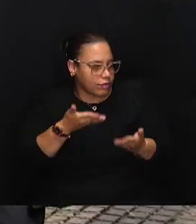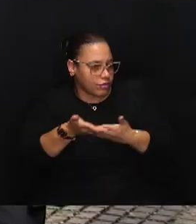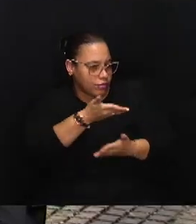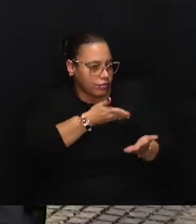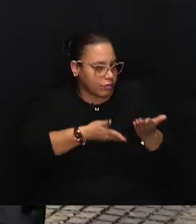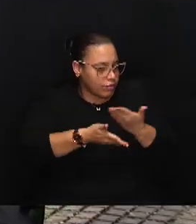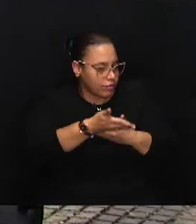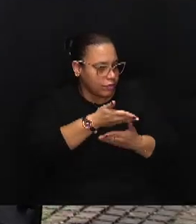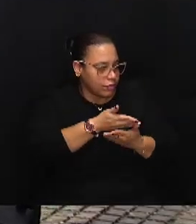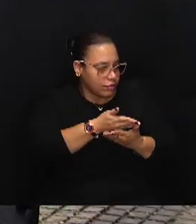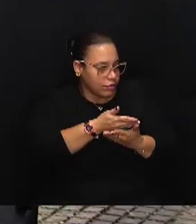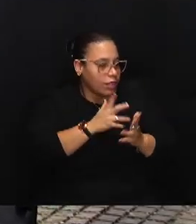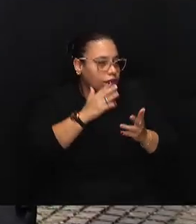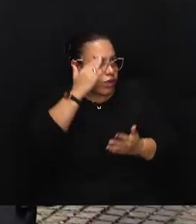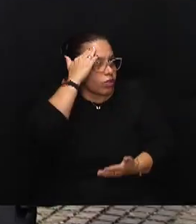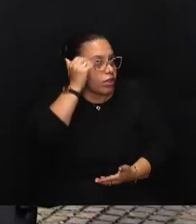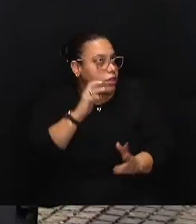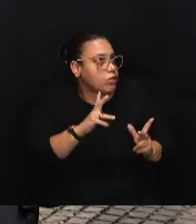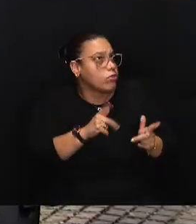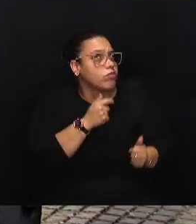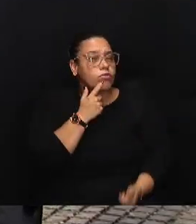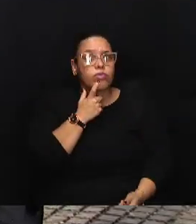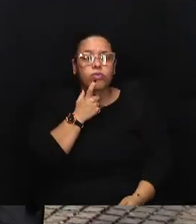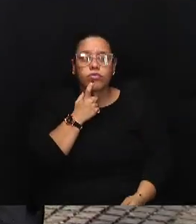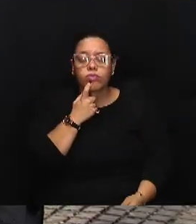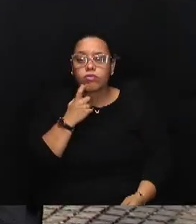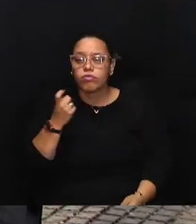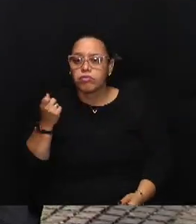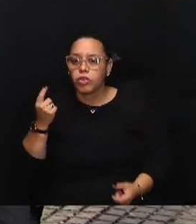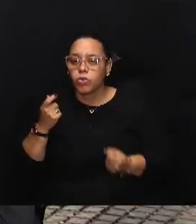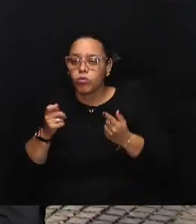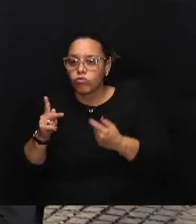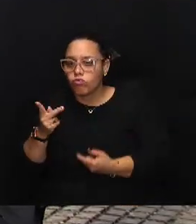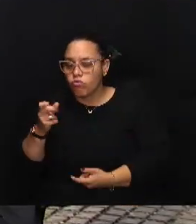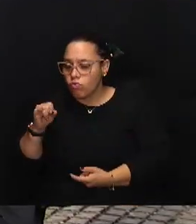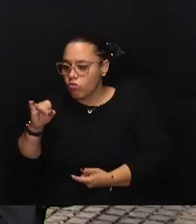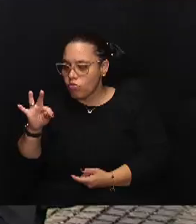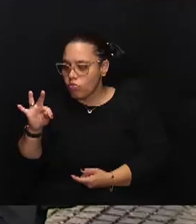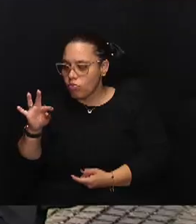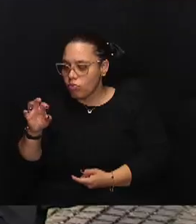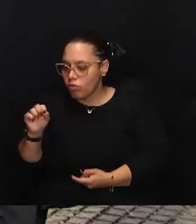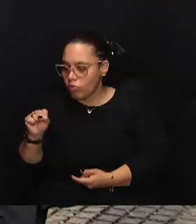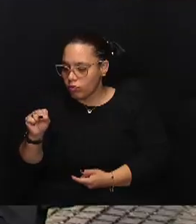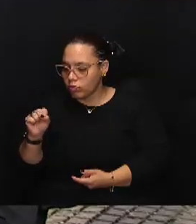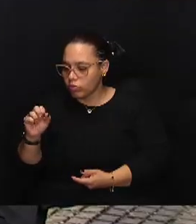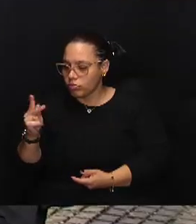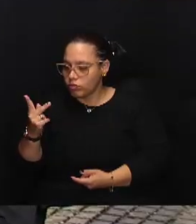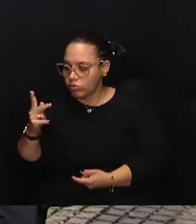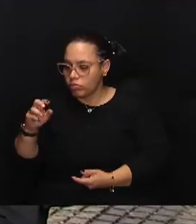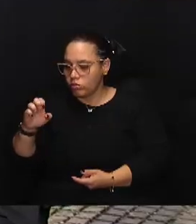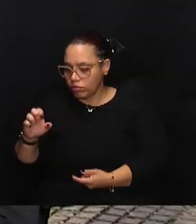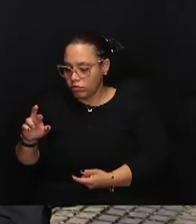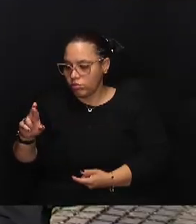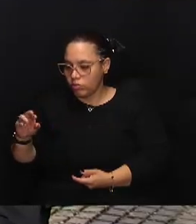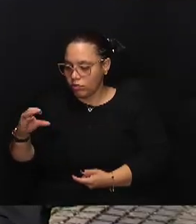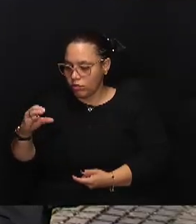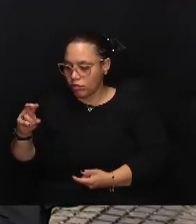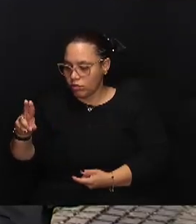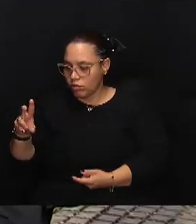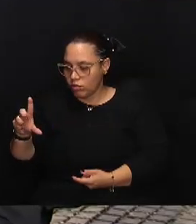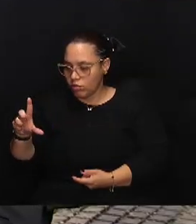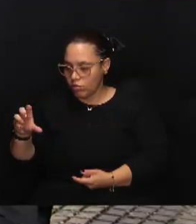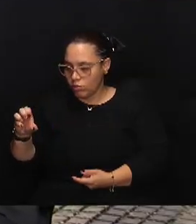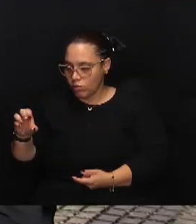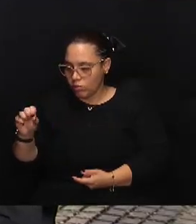com a gente? Eu sei que são muitas, né? Eu acho que tem alguns hits aqui, né? Eu falei já um do Hércules Florence, Hércules